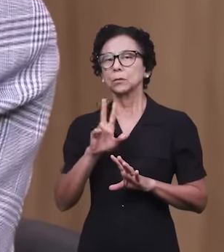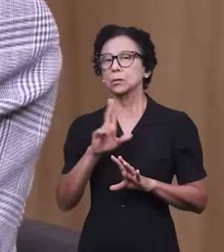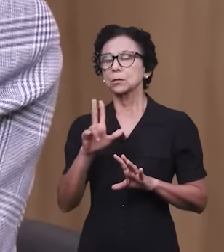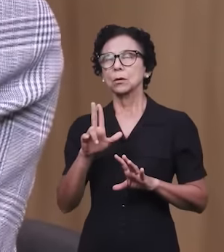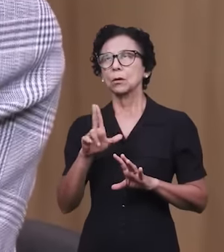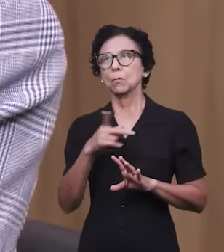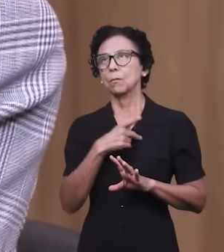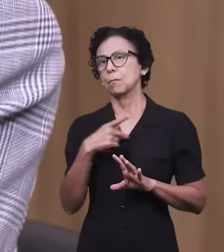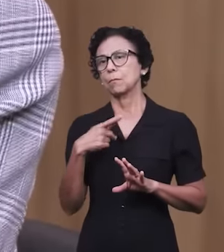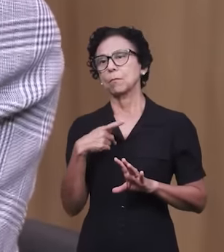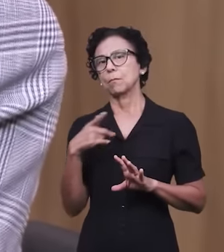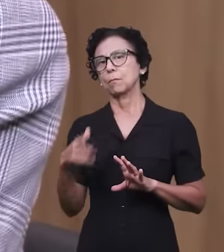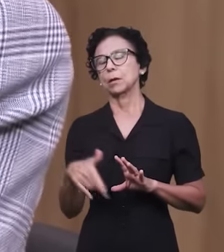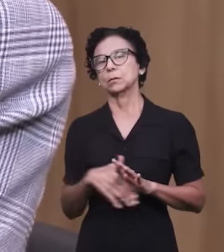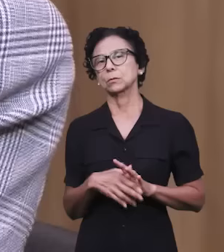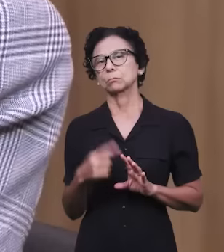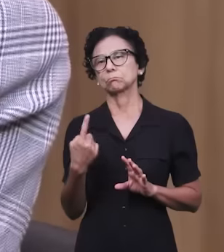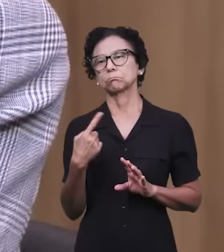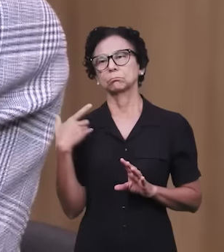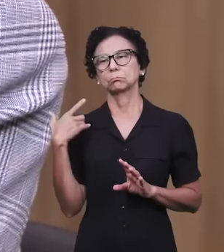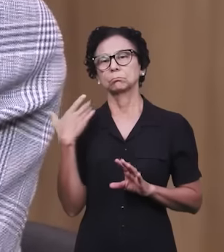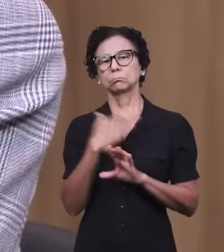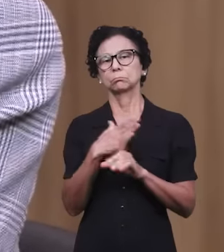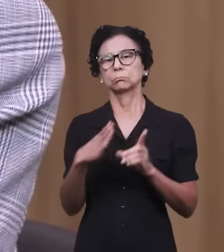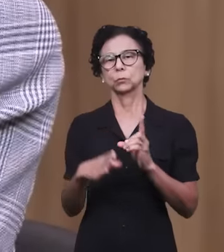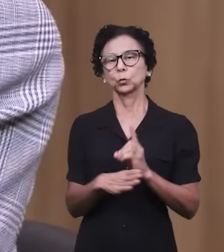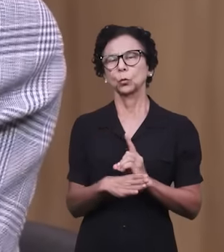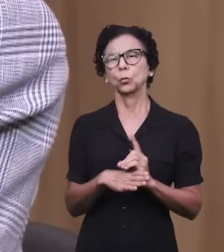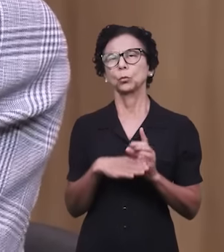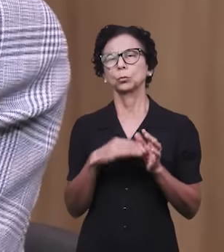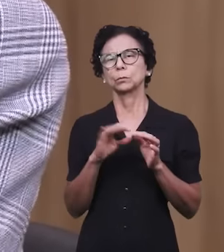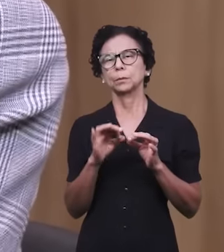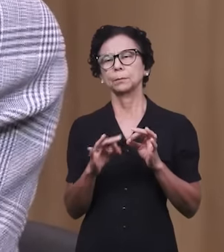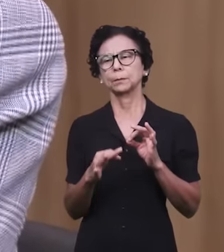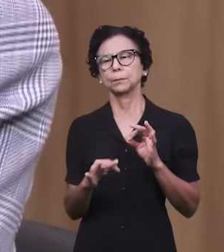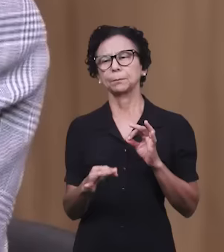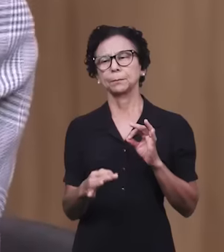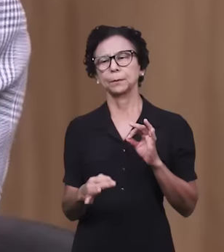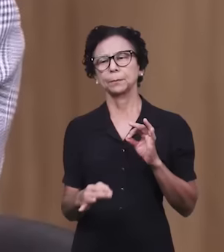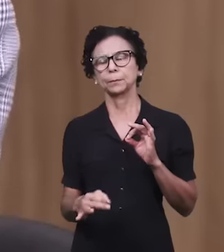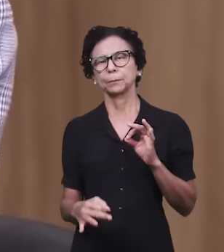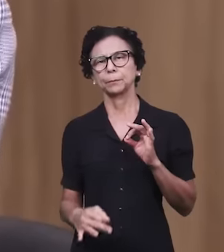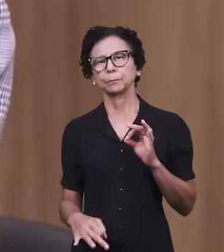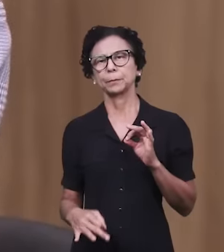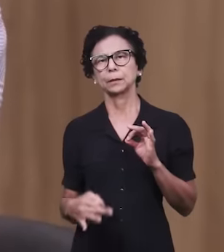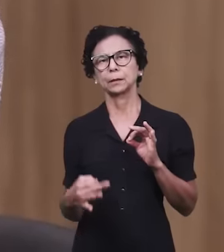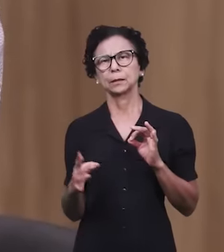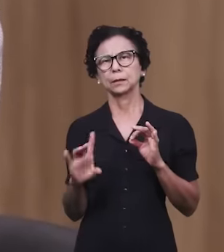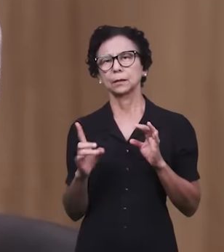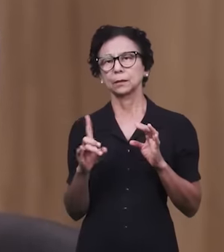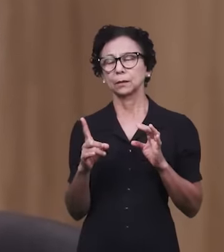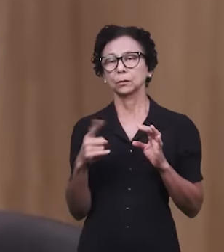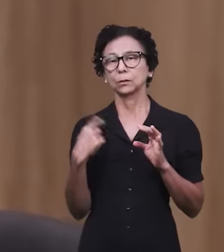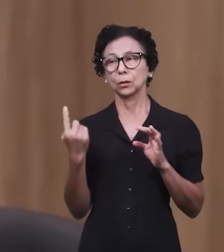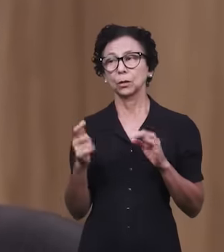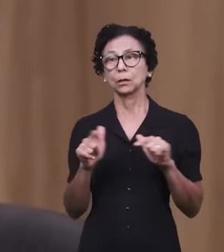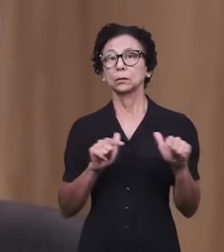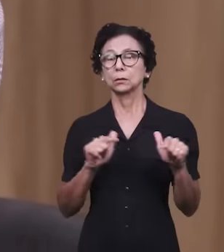isoladamente, né, para fazer um culto com uma parte devocional, depois um sermão. Nós temos um